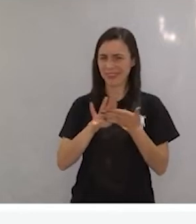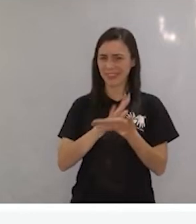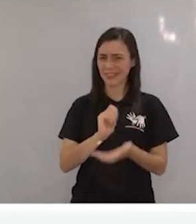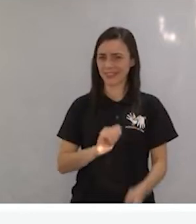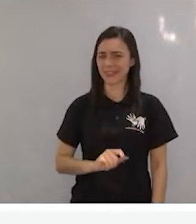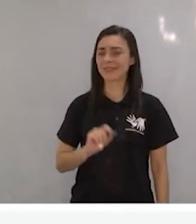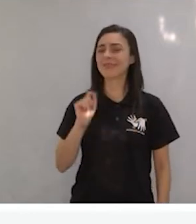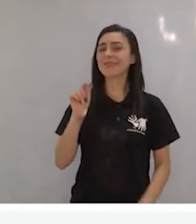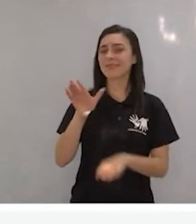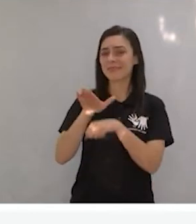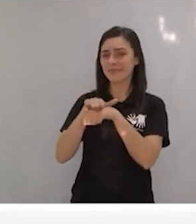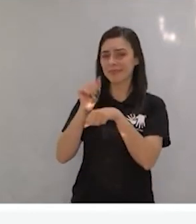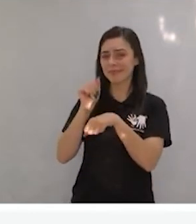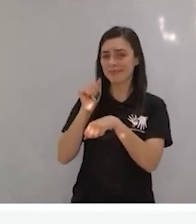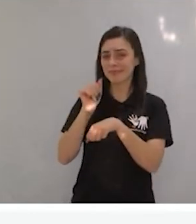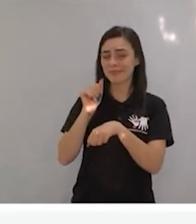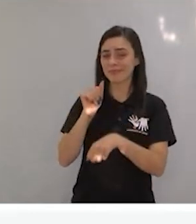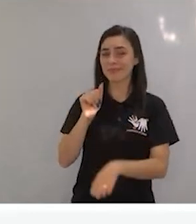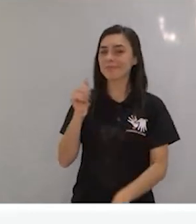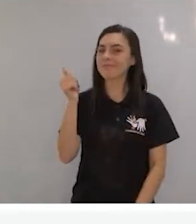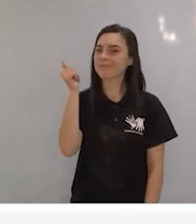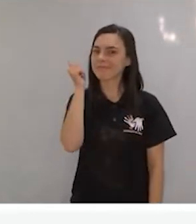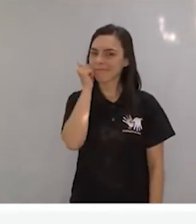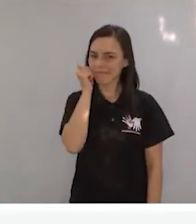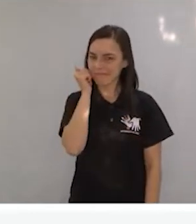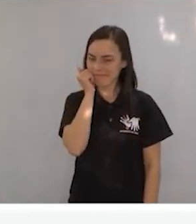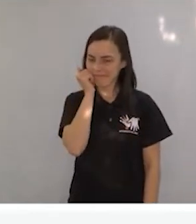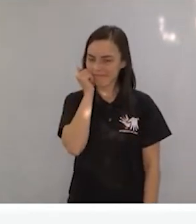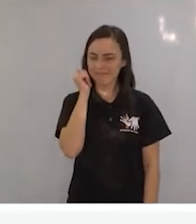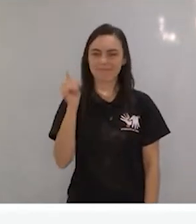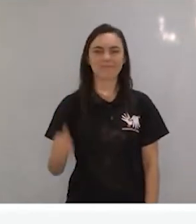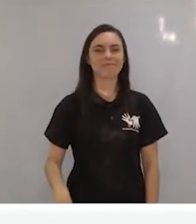médico. Quem que chamou foi a